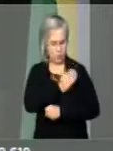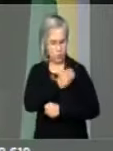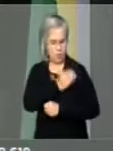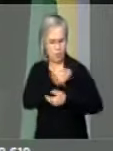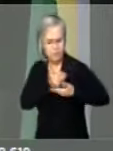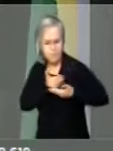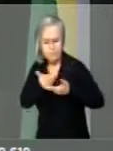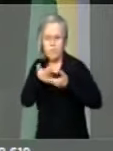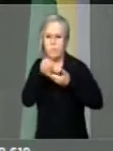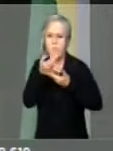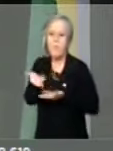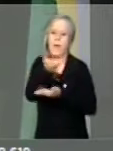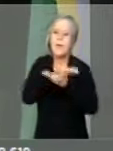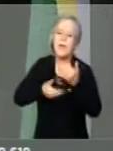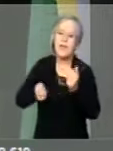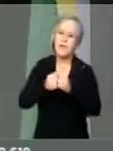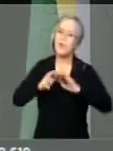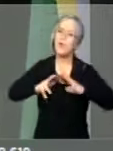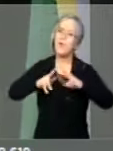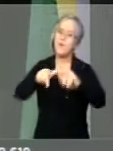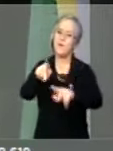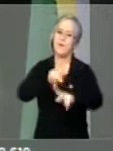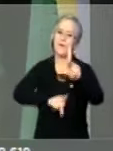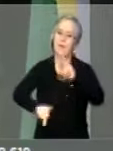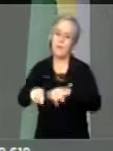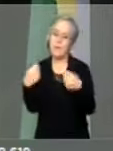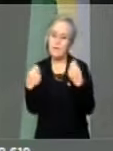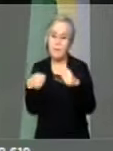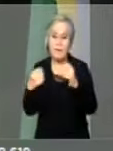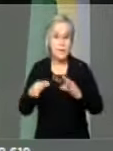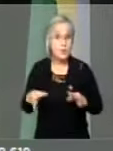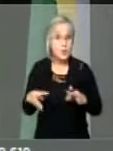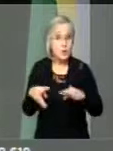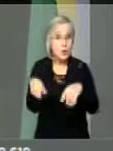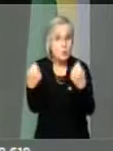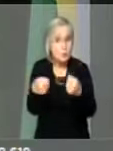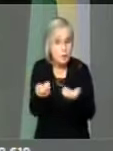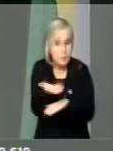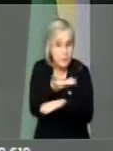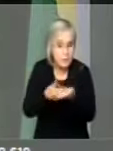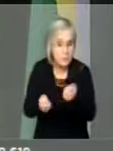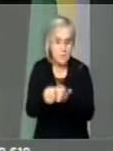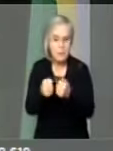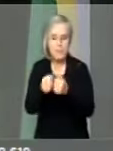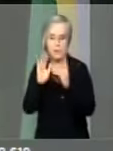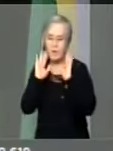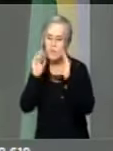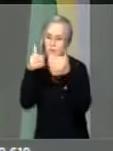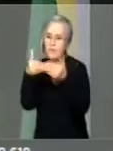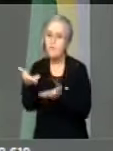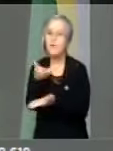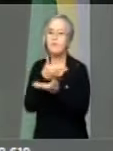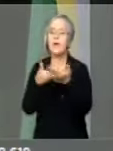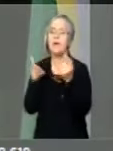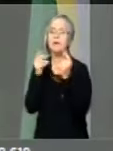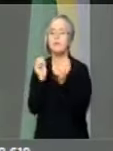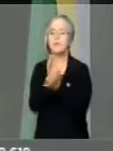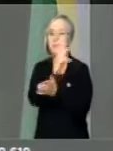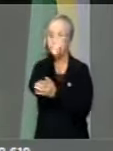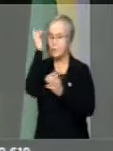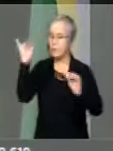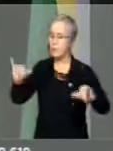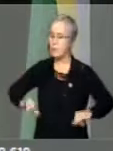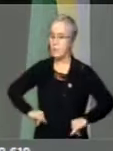voltado para o bem comum, voltado para a necessidade daqueles que mais necessitam, voltados para aqueles que